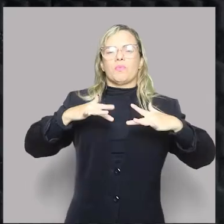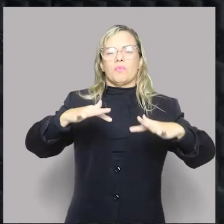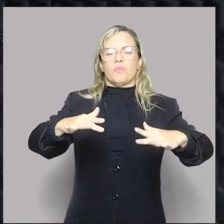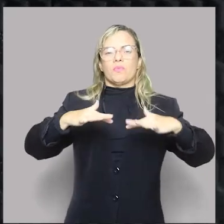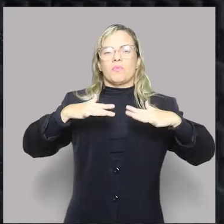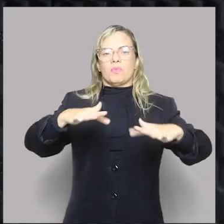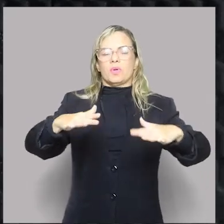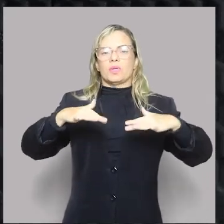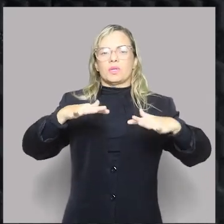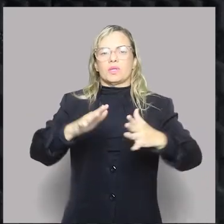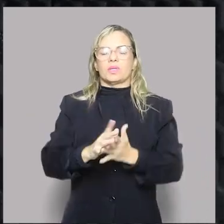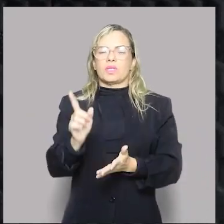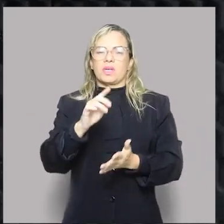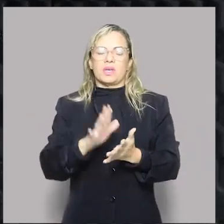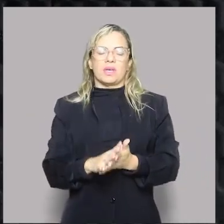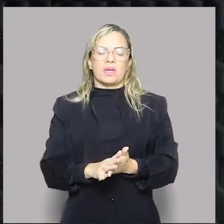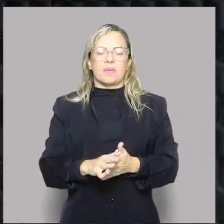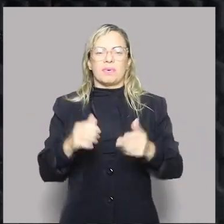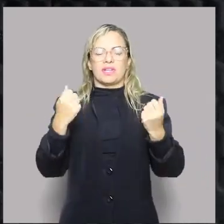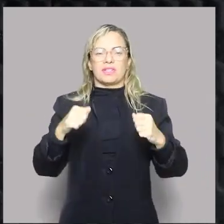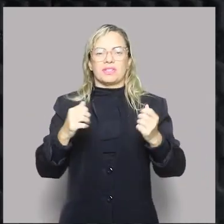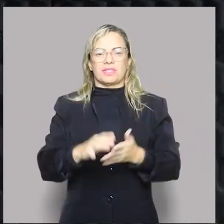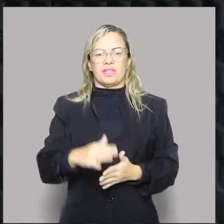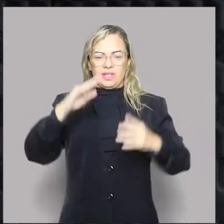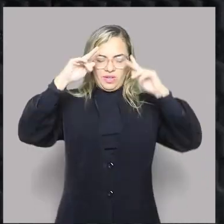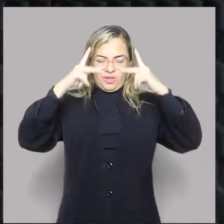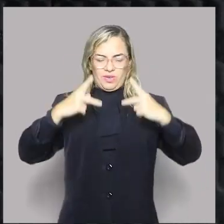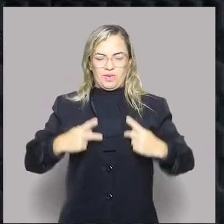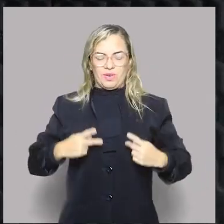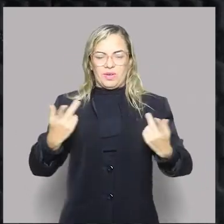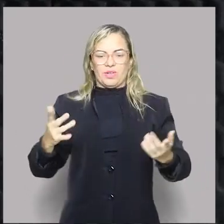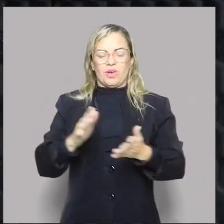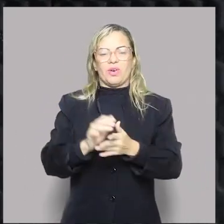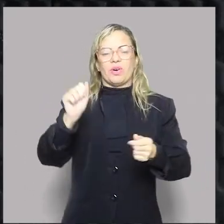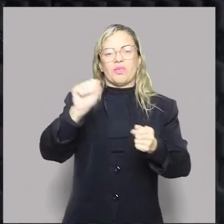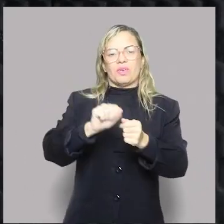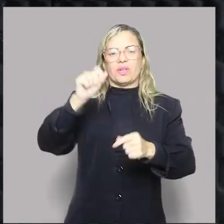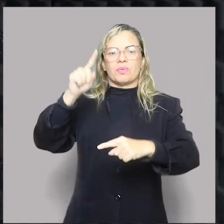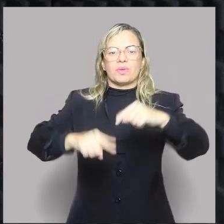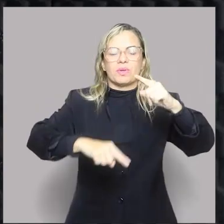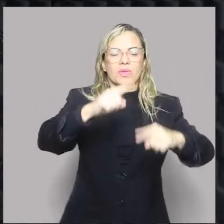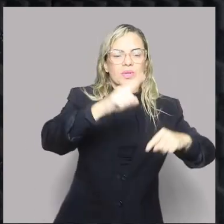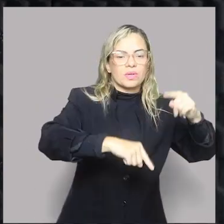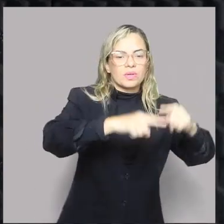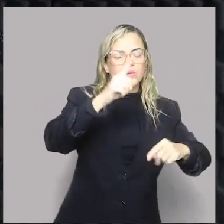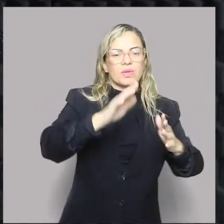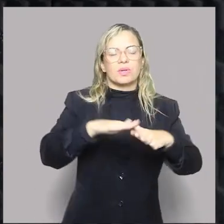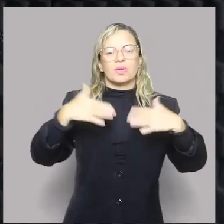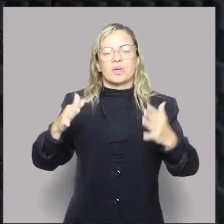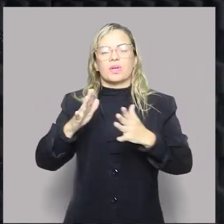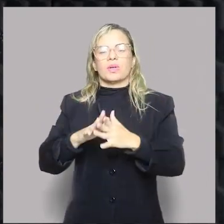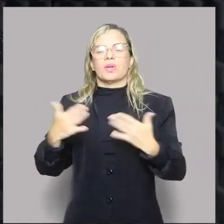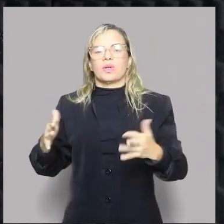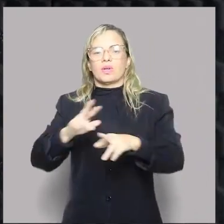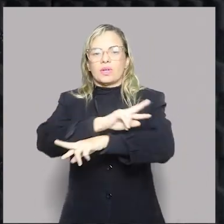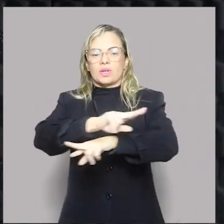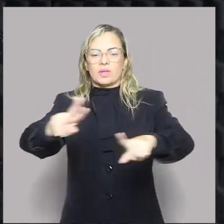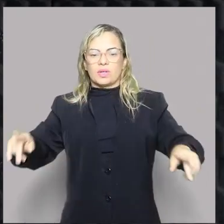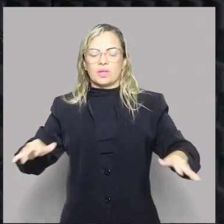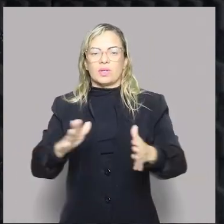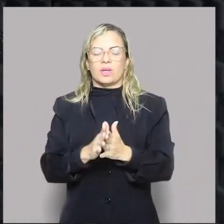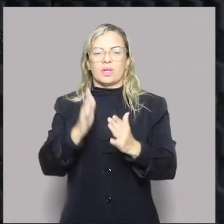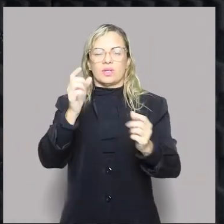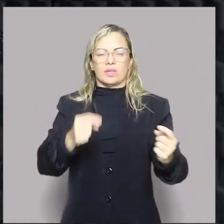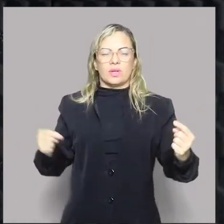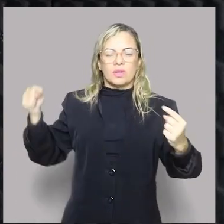nosso eixo social, vamos trabalhar, dentro do nosso eixo social e infraestrutura, nós vamos trabalhar aqui um exemplo muito prático